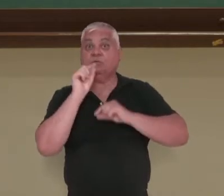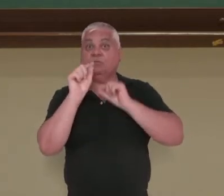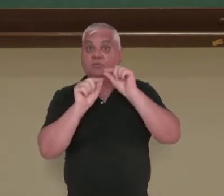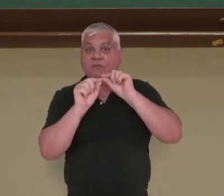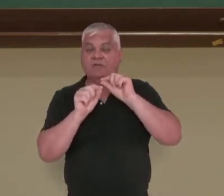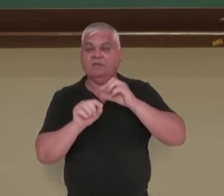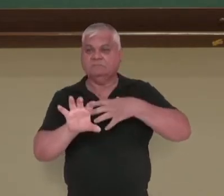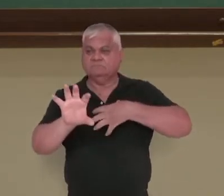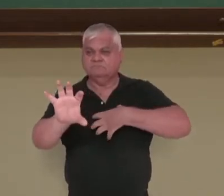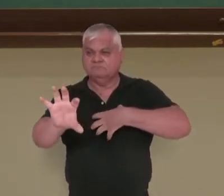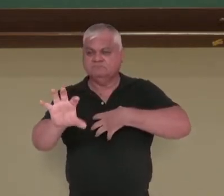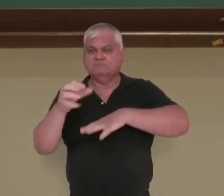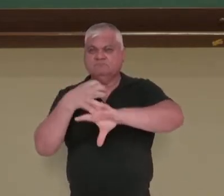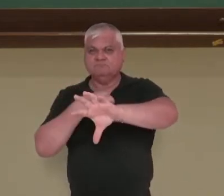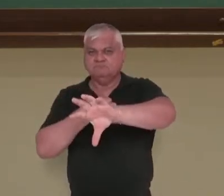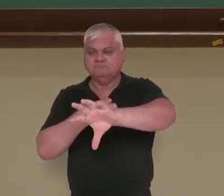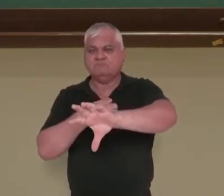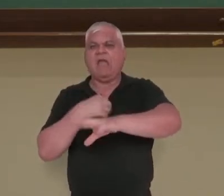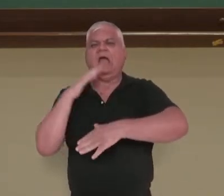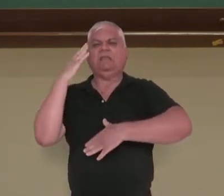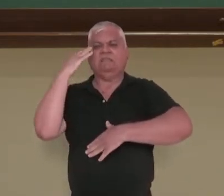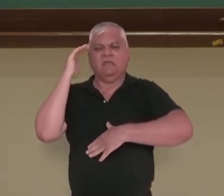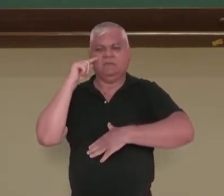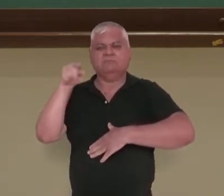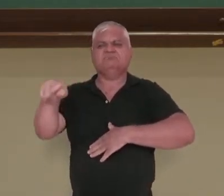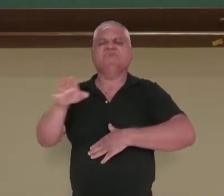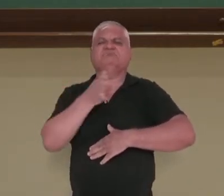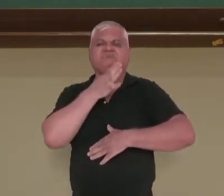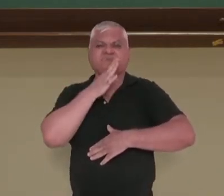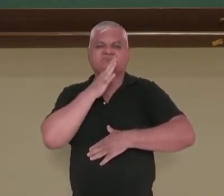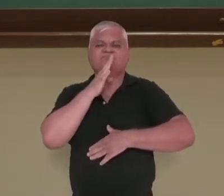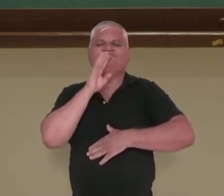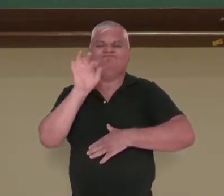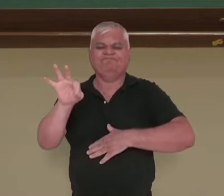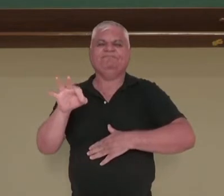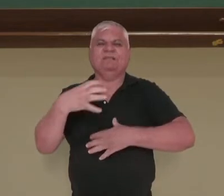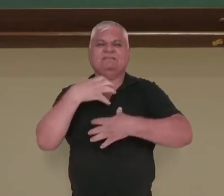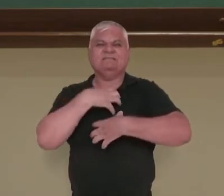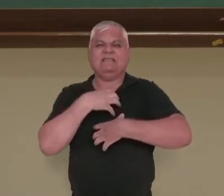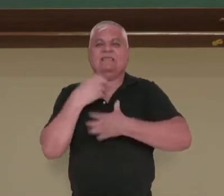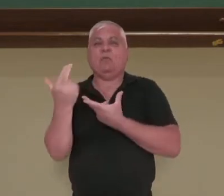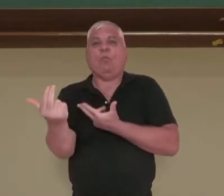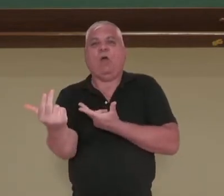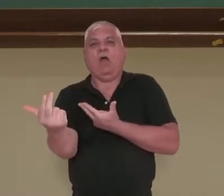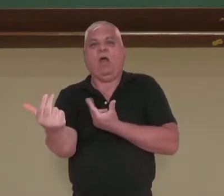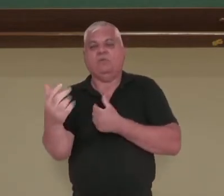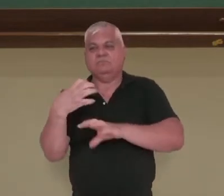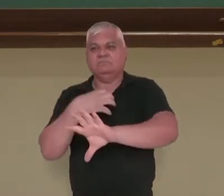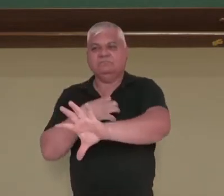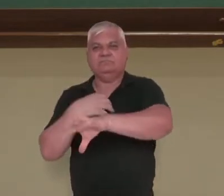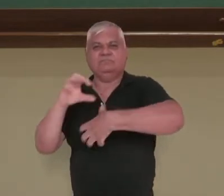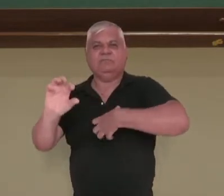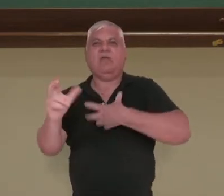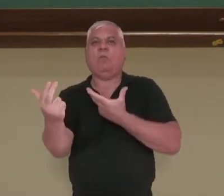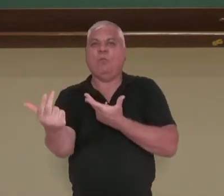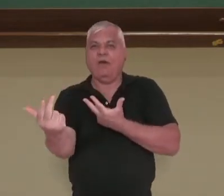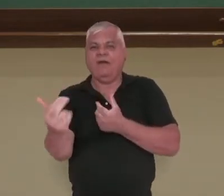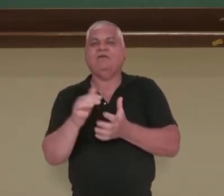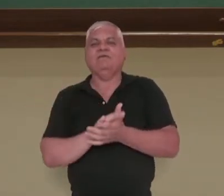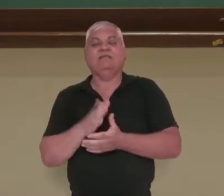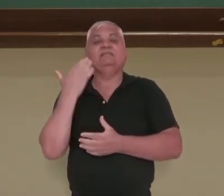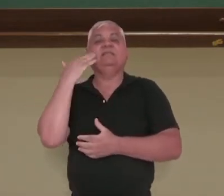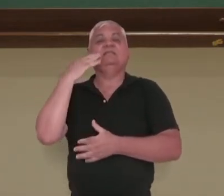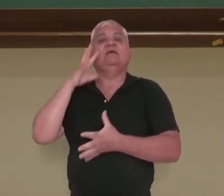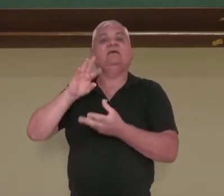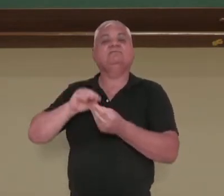relacionado a conseguir se colocar no lugar do outro, compreender o que se está passando o outro, ali a situação que